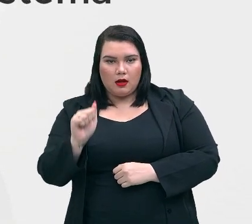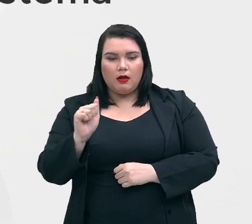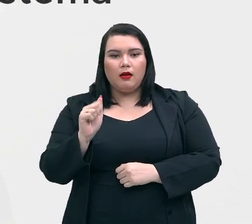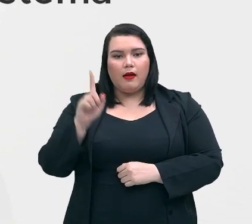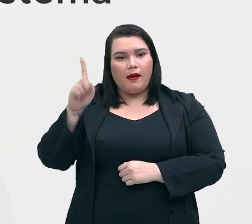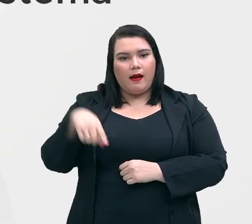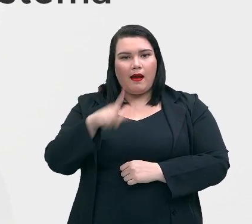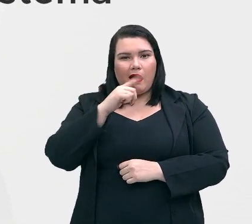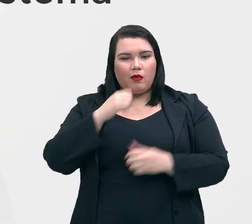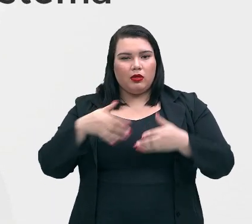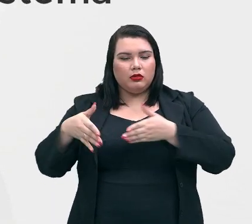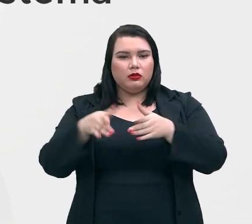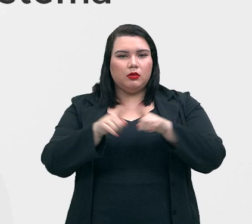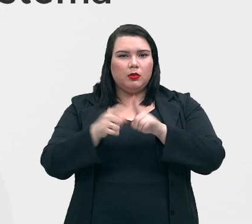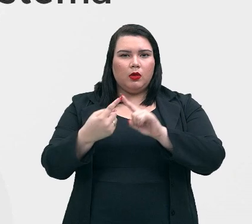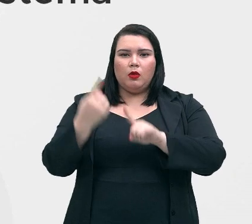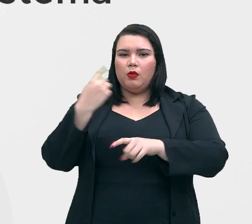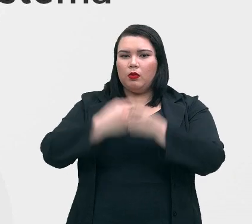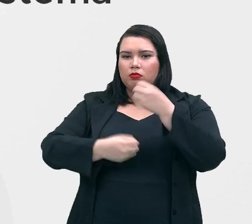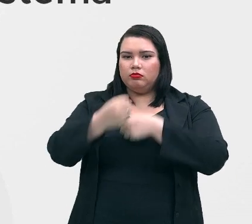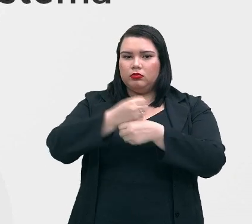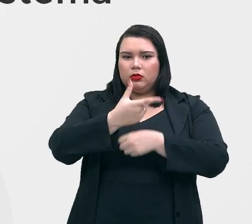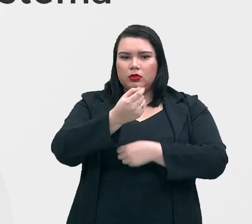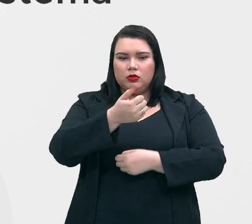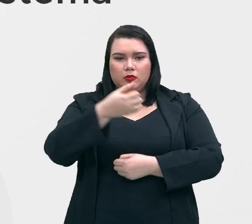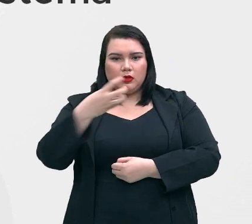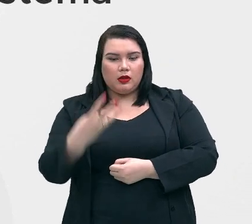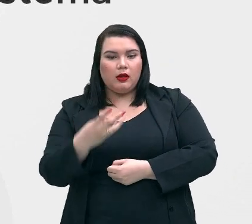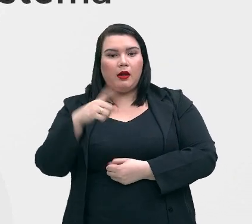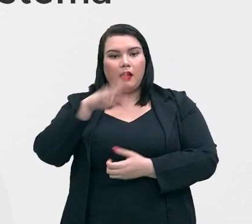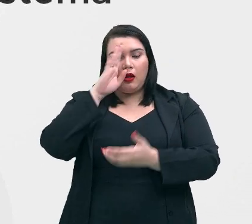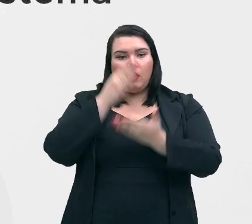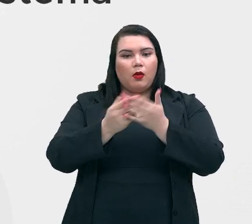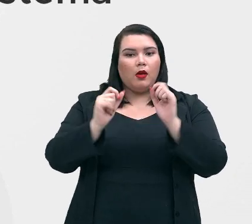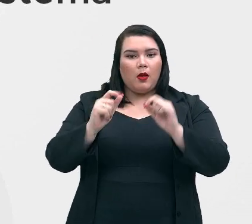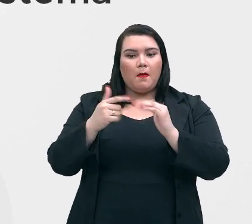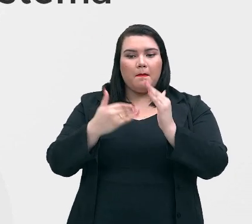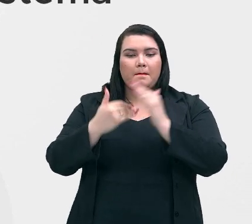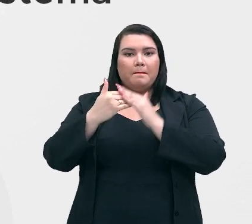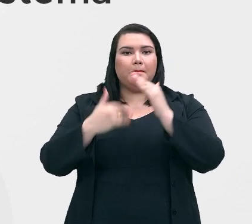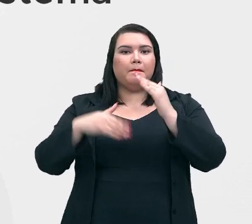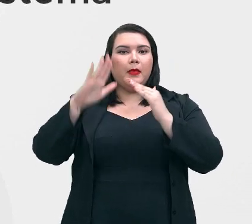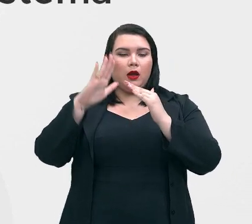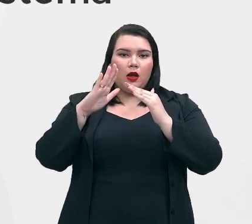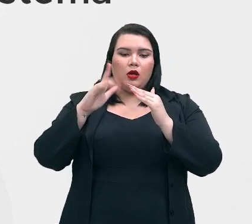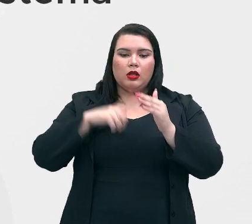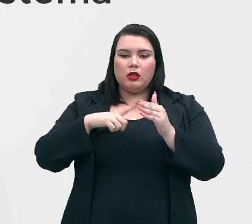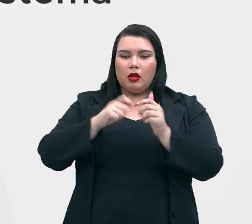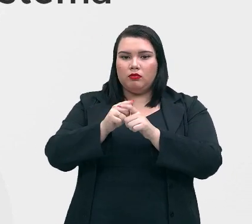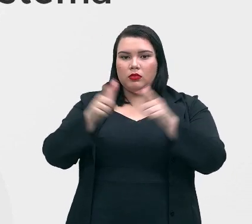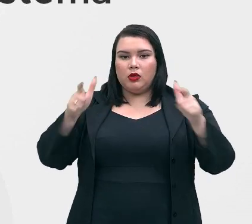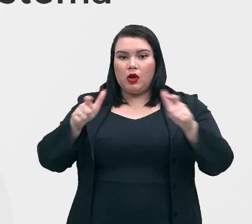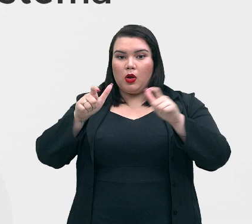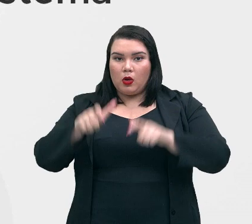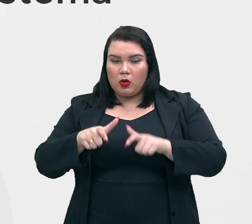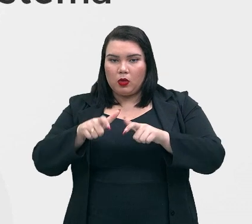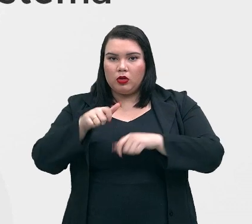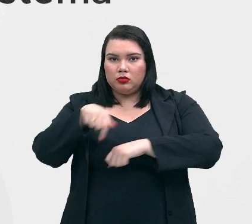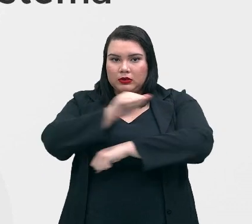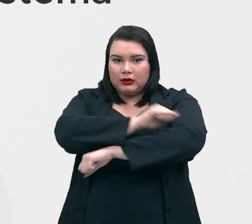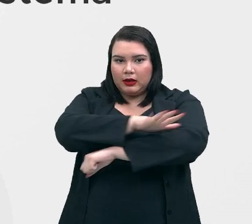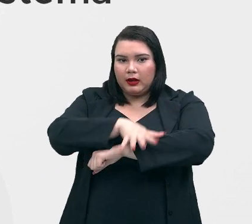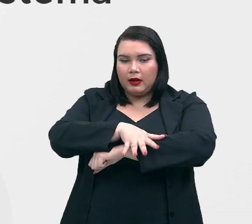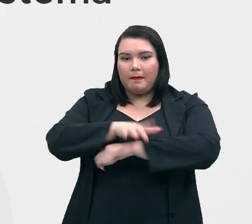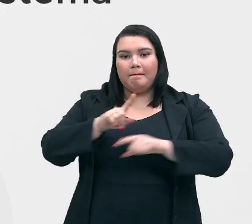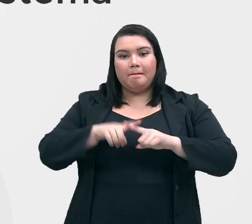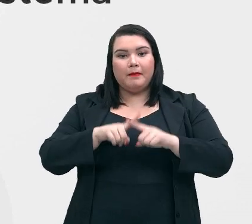a SAGA, que até o ano de 2013 acreditava-se que seria o maior aquífero, era o Alté do Chão. Porém, né, a gente